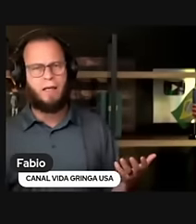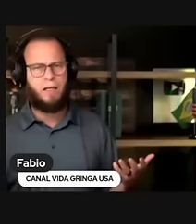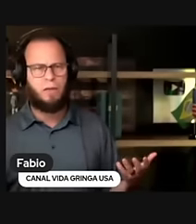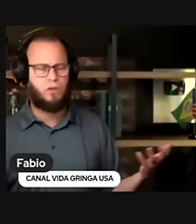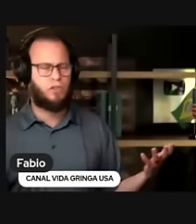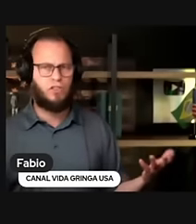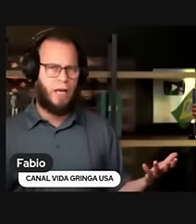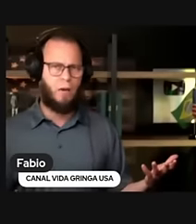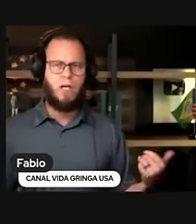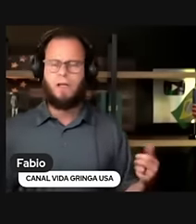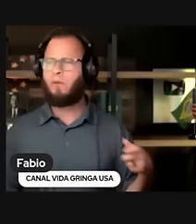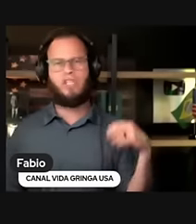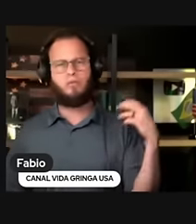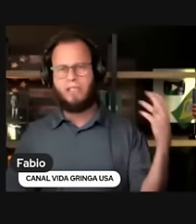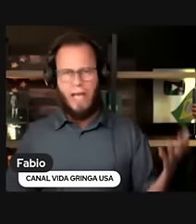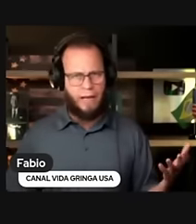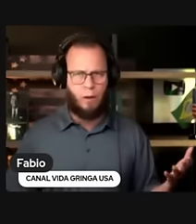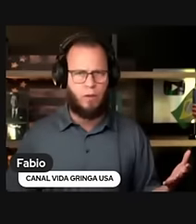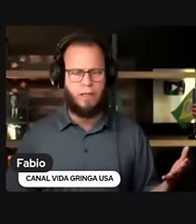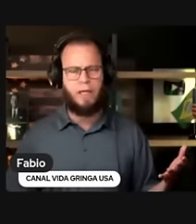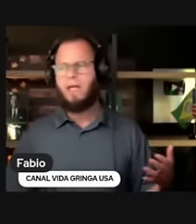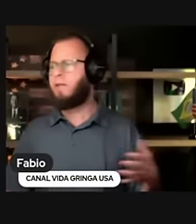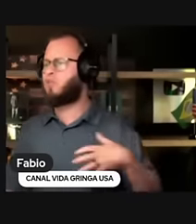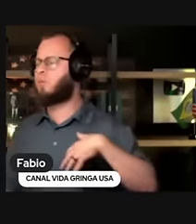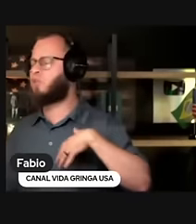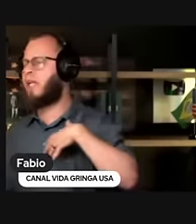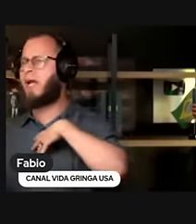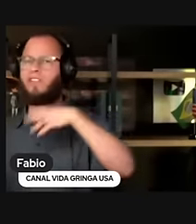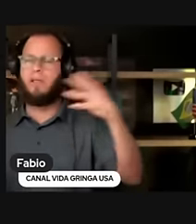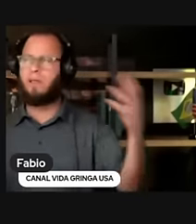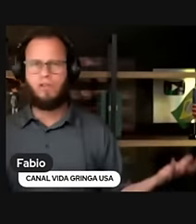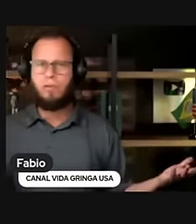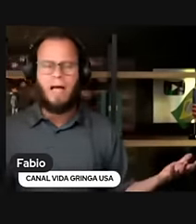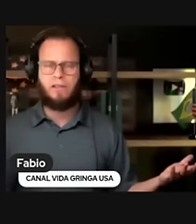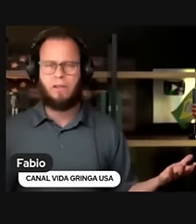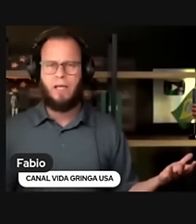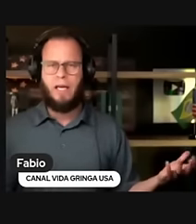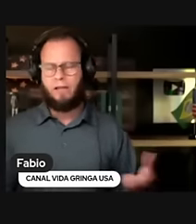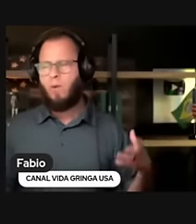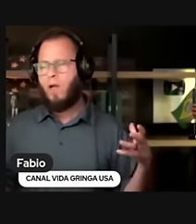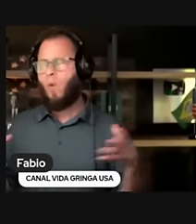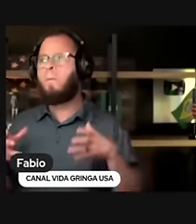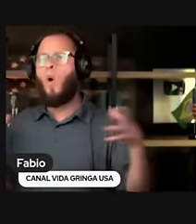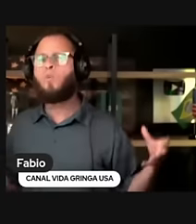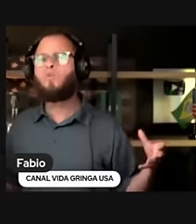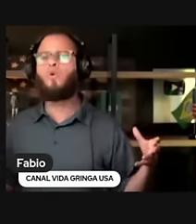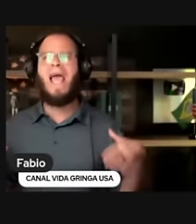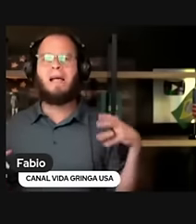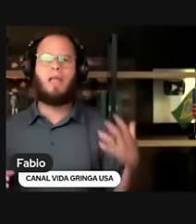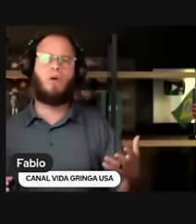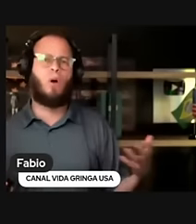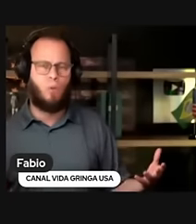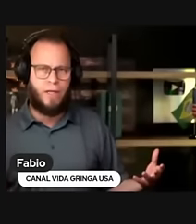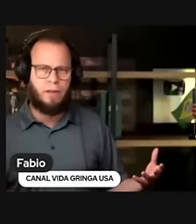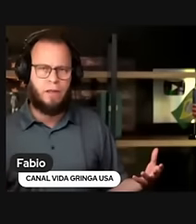guerra em Israel não tínhamos guerra na Ucrânia não tínhamos guerras nesses lugares então o mundo era